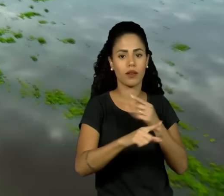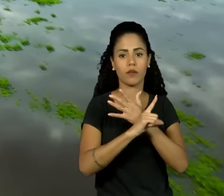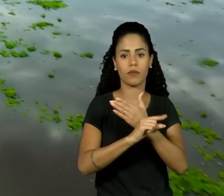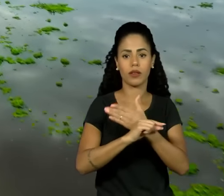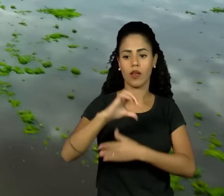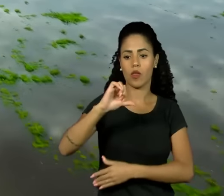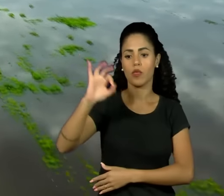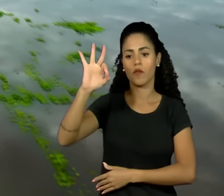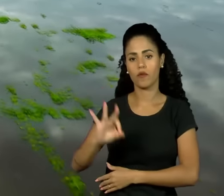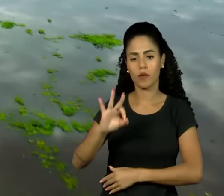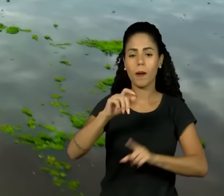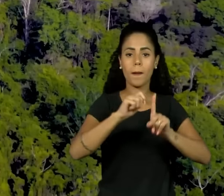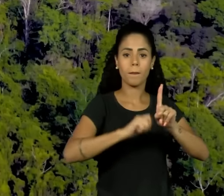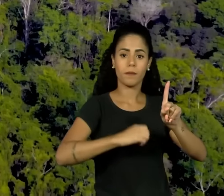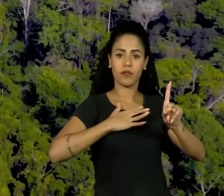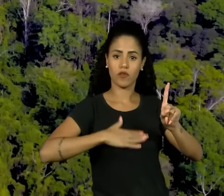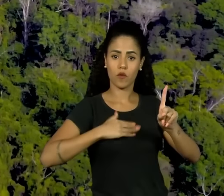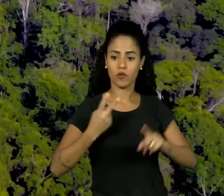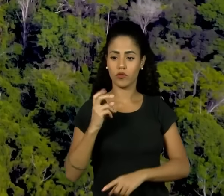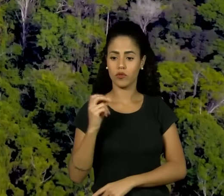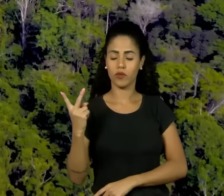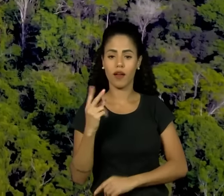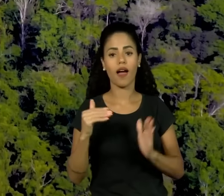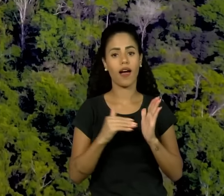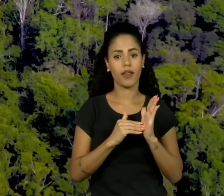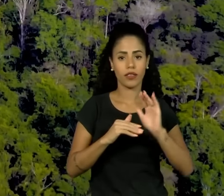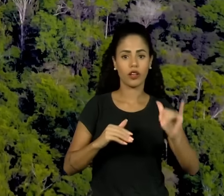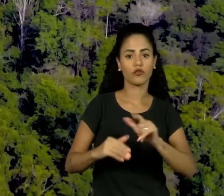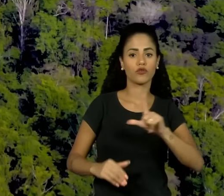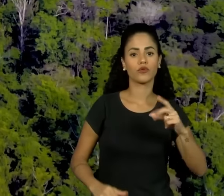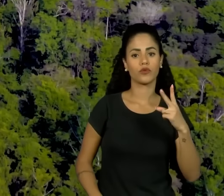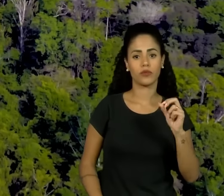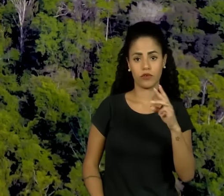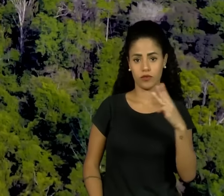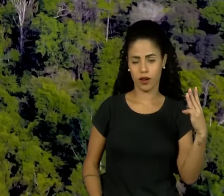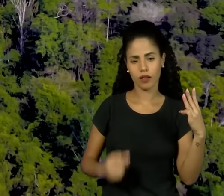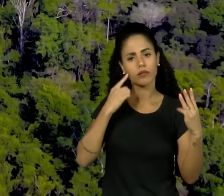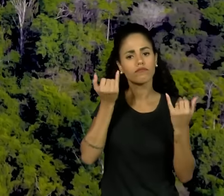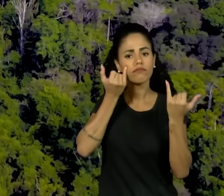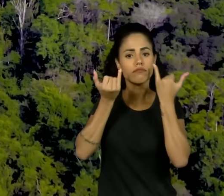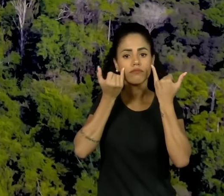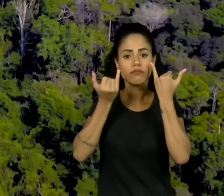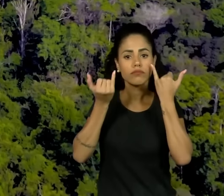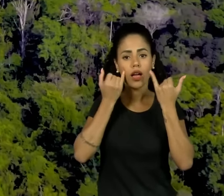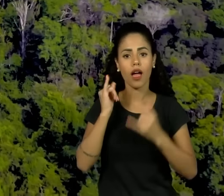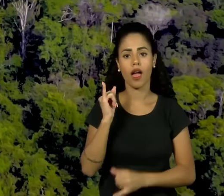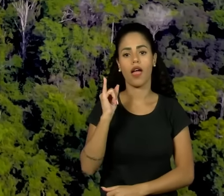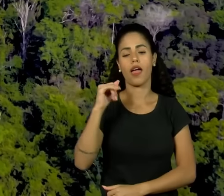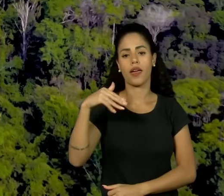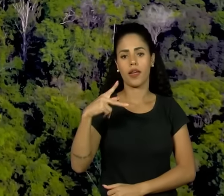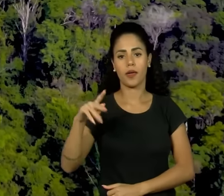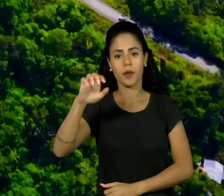9,2%. Entre agosto de 2022 e julho de 2023. Os dados são do INPE, Instituto Nacional de